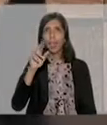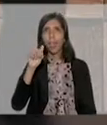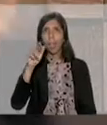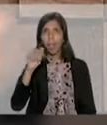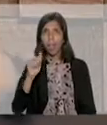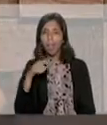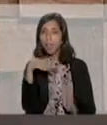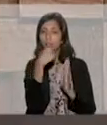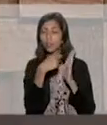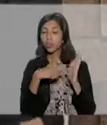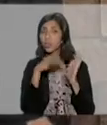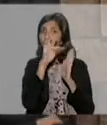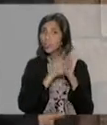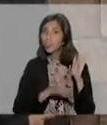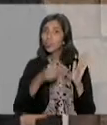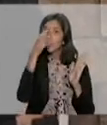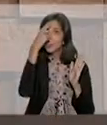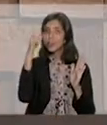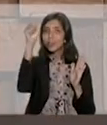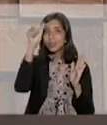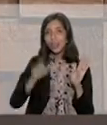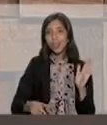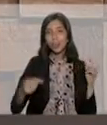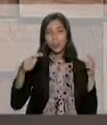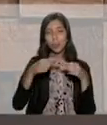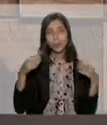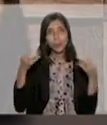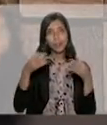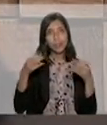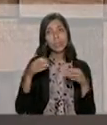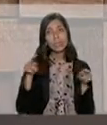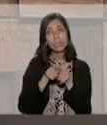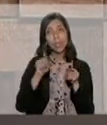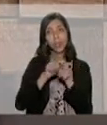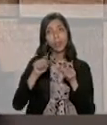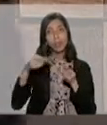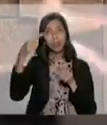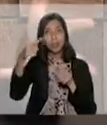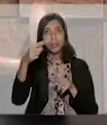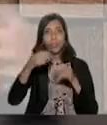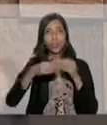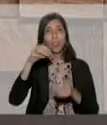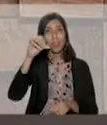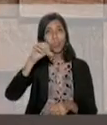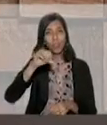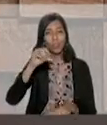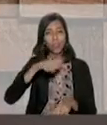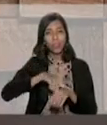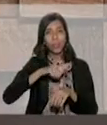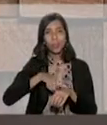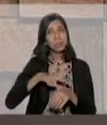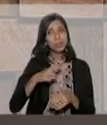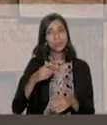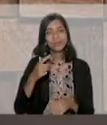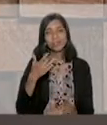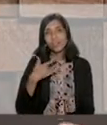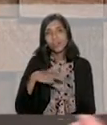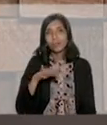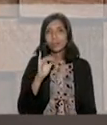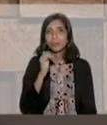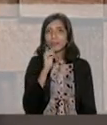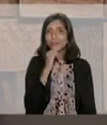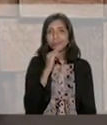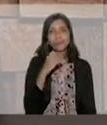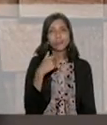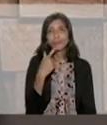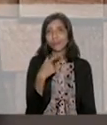ele. E aí você já fez pensando nele. E a gente tinha já um trato de que essa novela das 9 a gente teria um papel importante, bacana para ele. Infelizmente